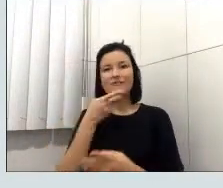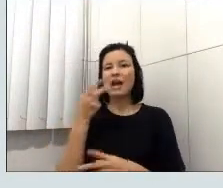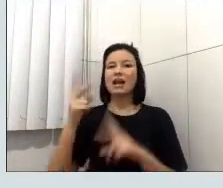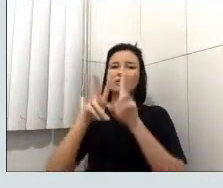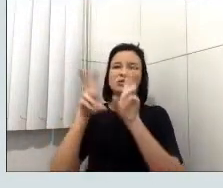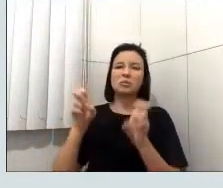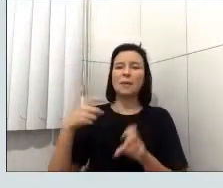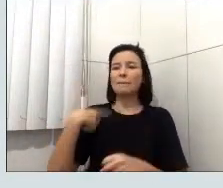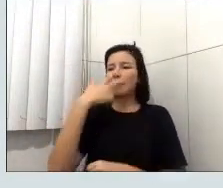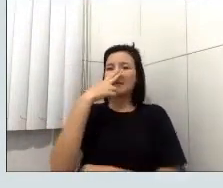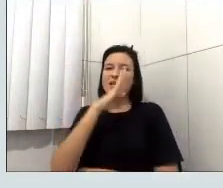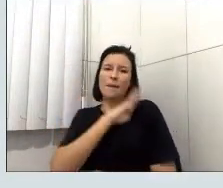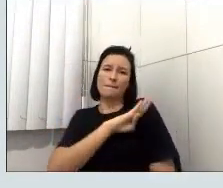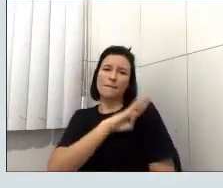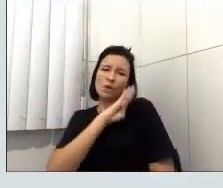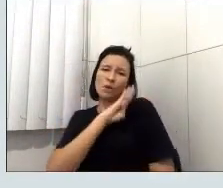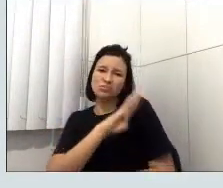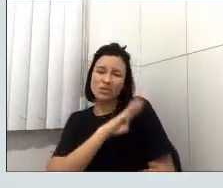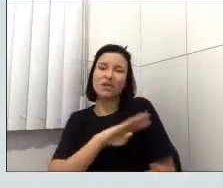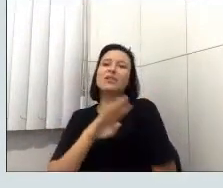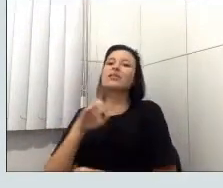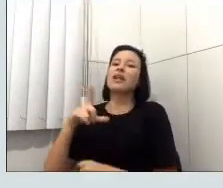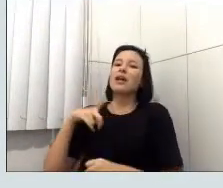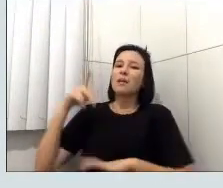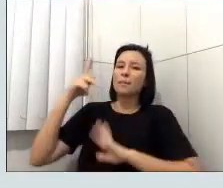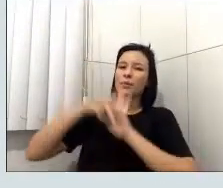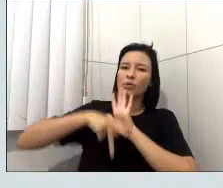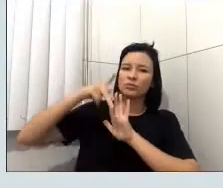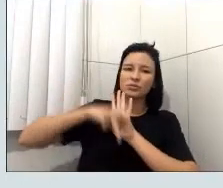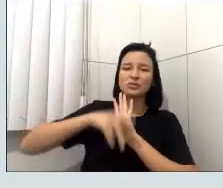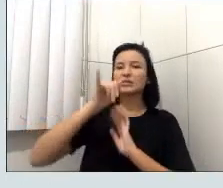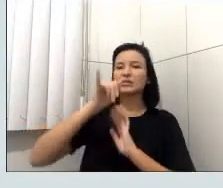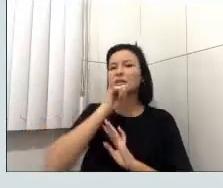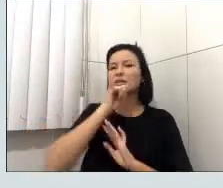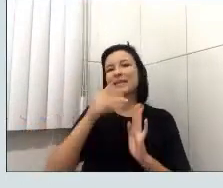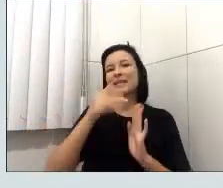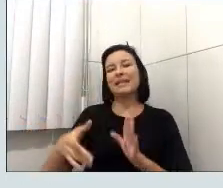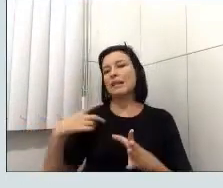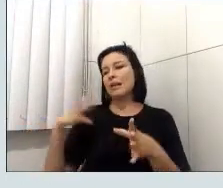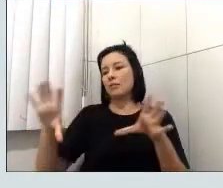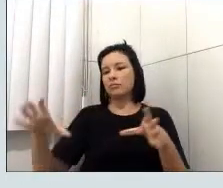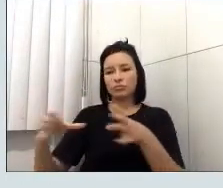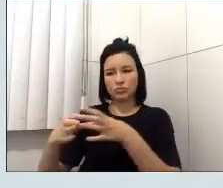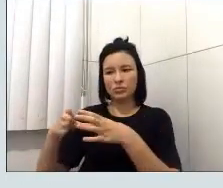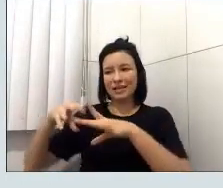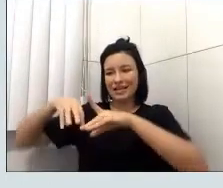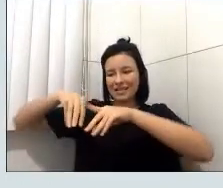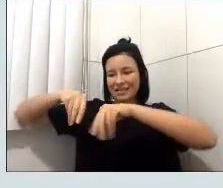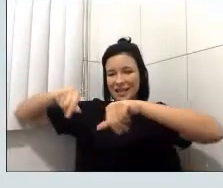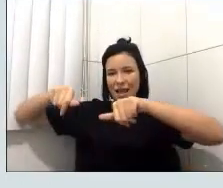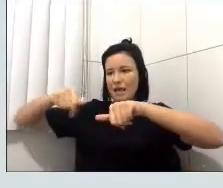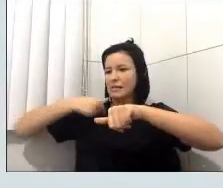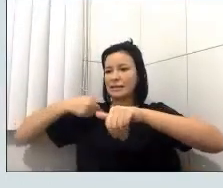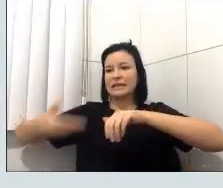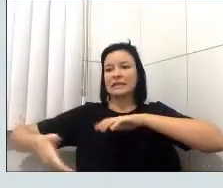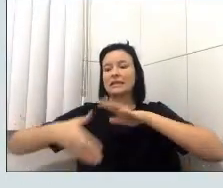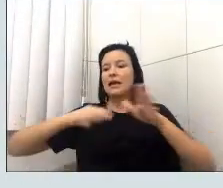isso, principalmente nos projetos de tirar as terras desses povos. Então, é